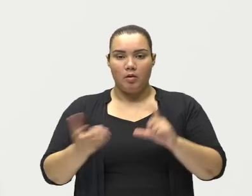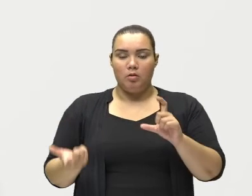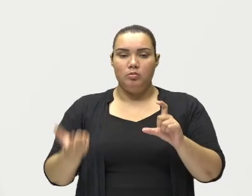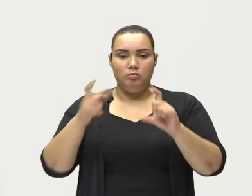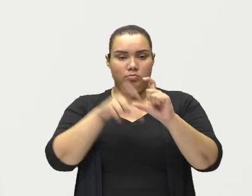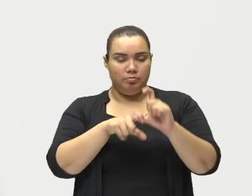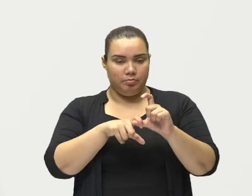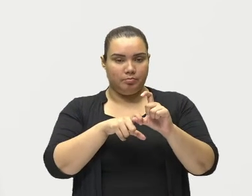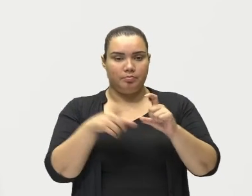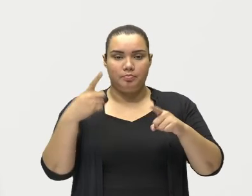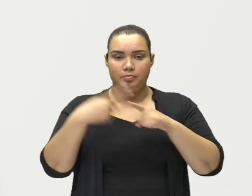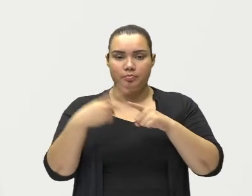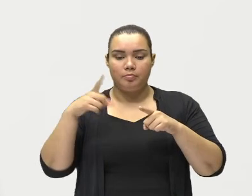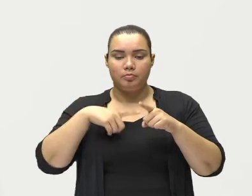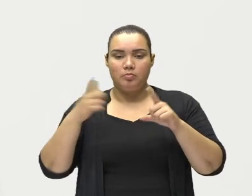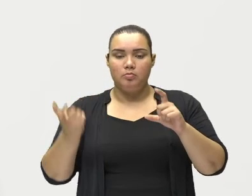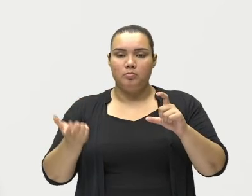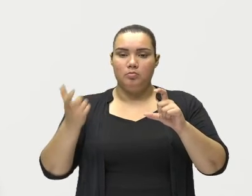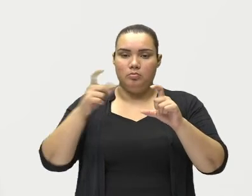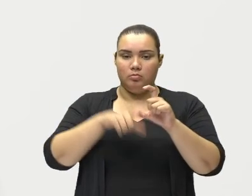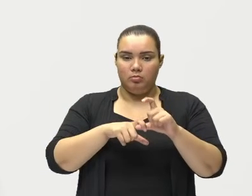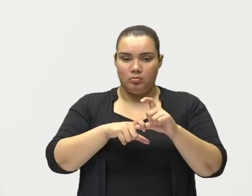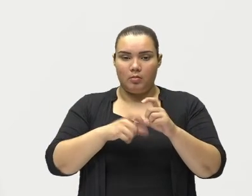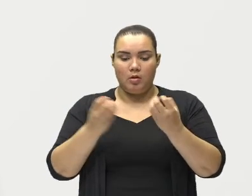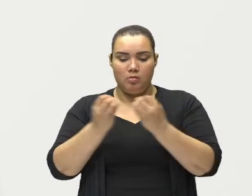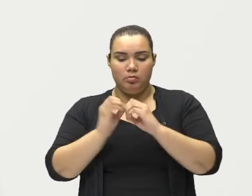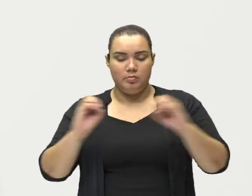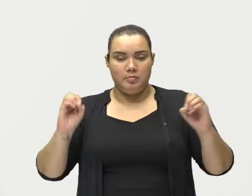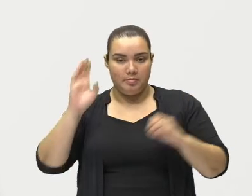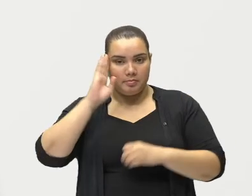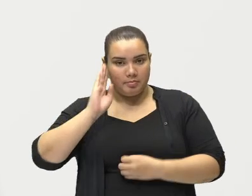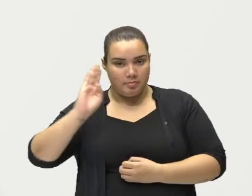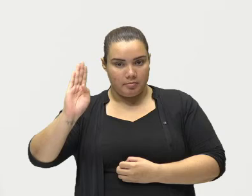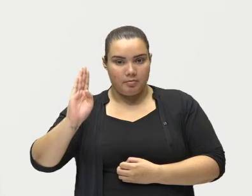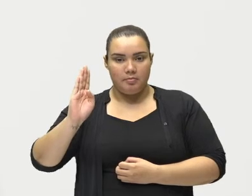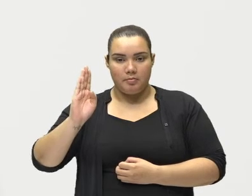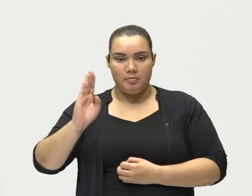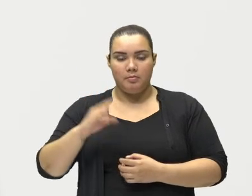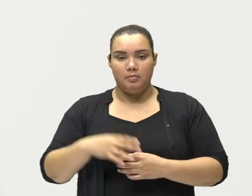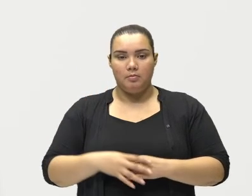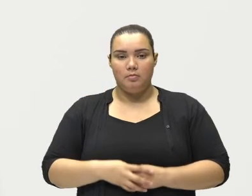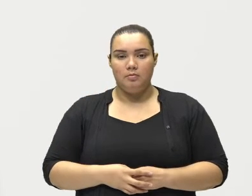Subordinada, porque ela está subordinada à oração principal.